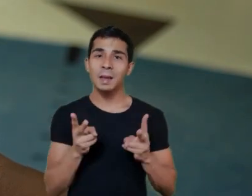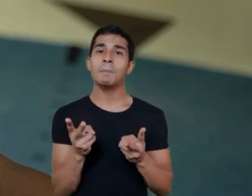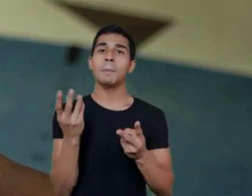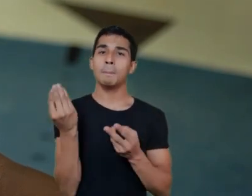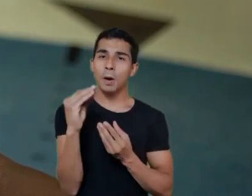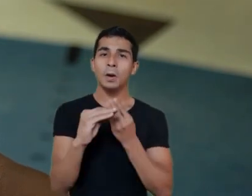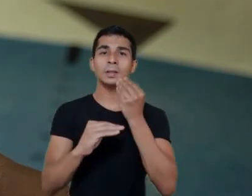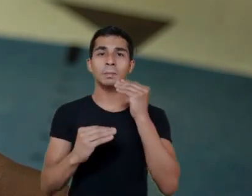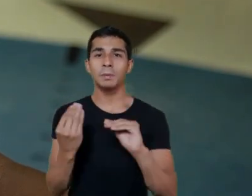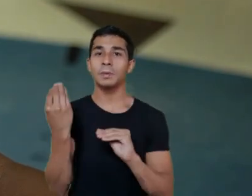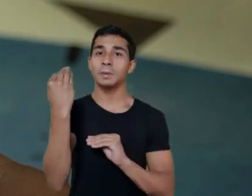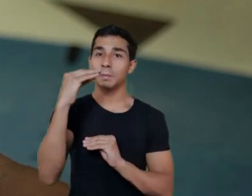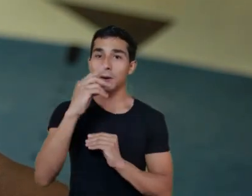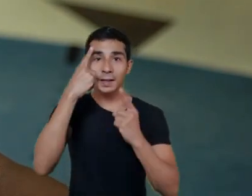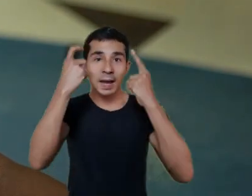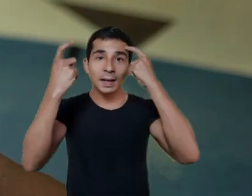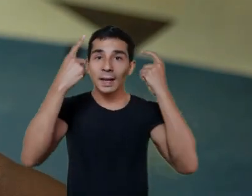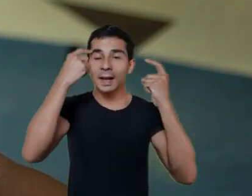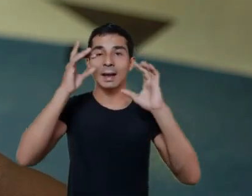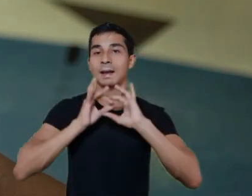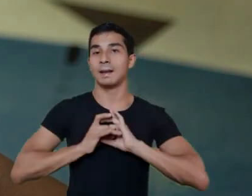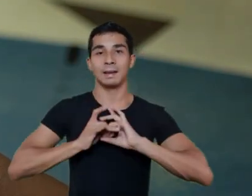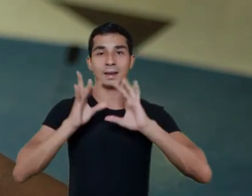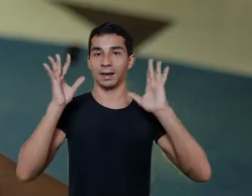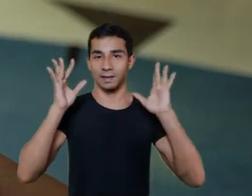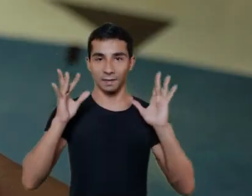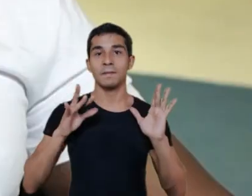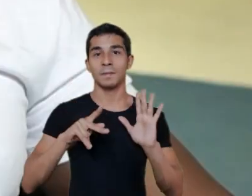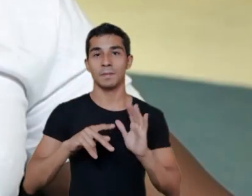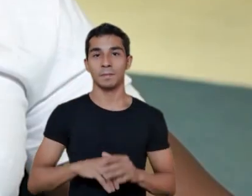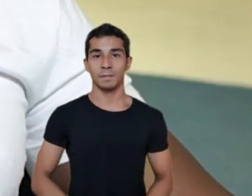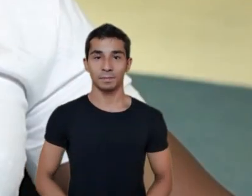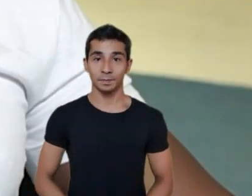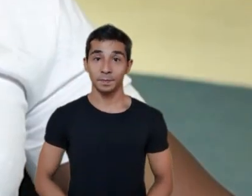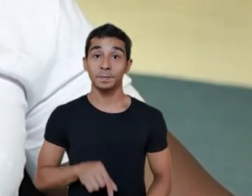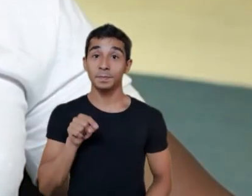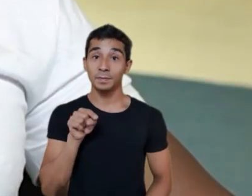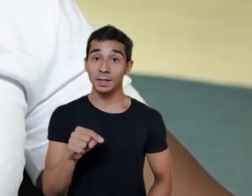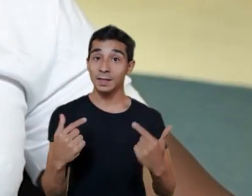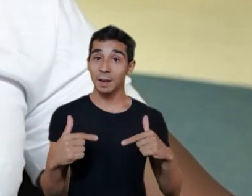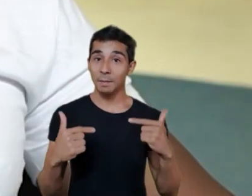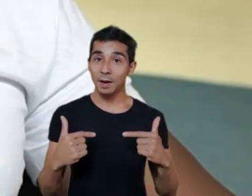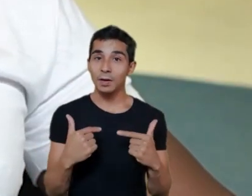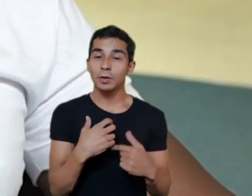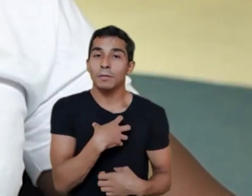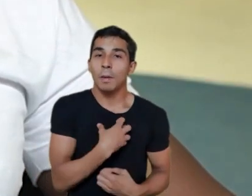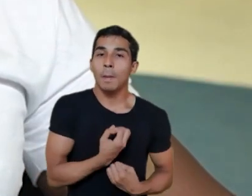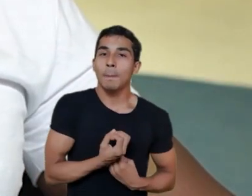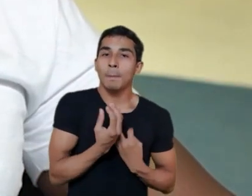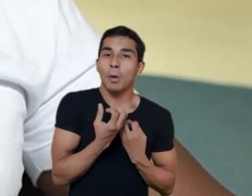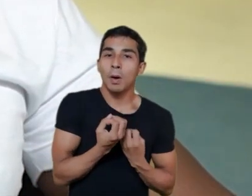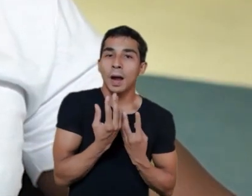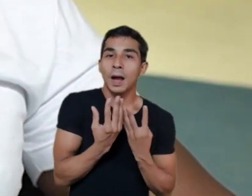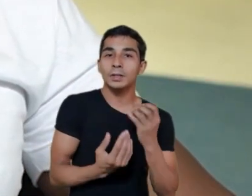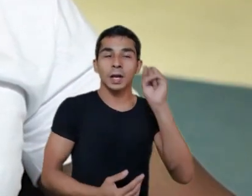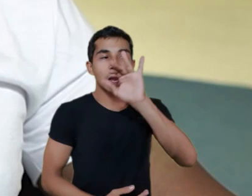nós compartilhávamos livremente as nossas produções literárias. Um trabalho de transcriação das imagens poéticas